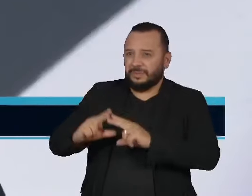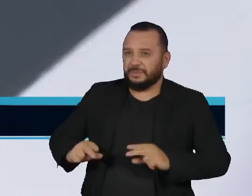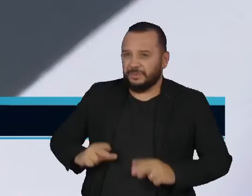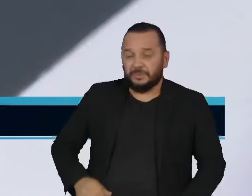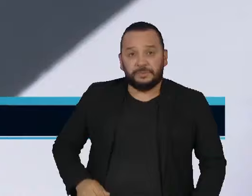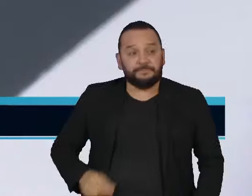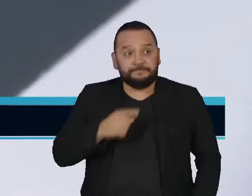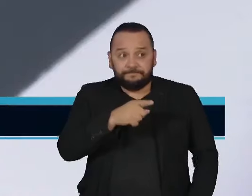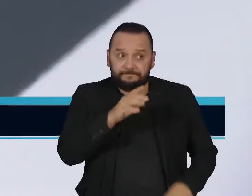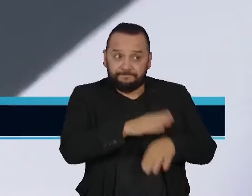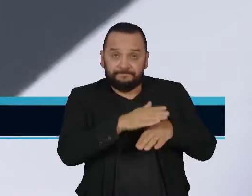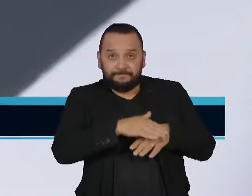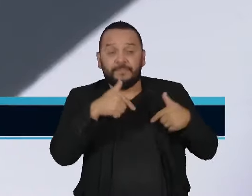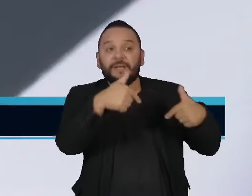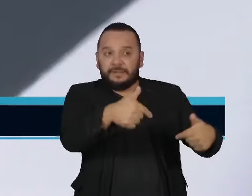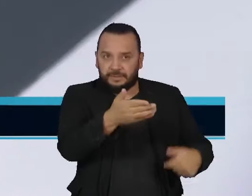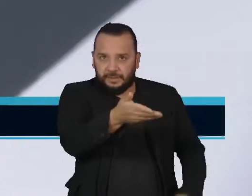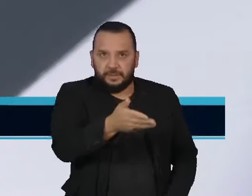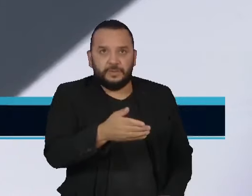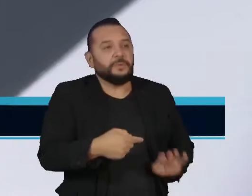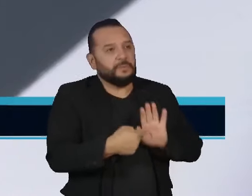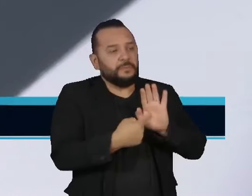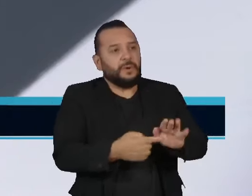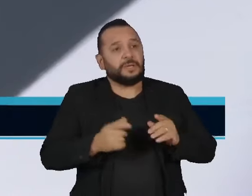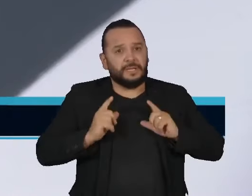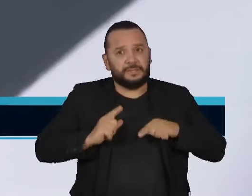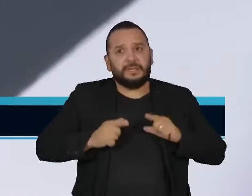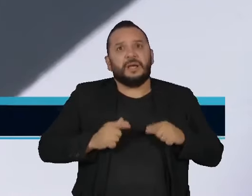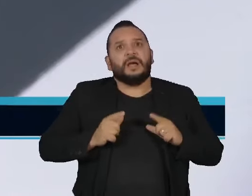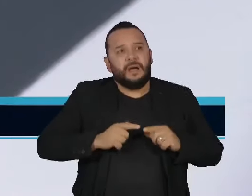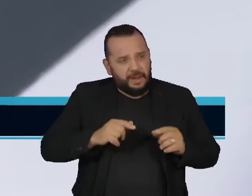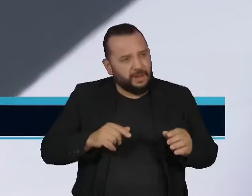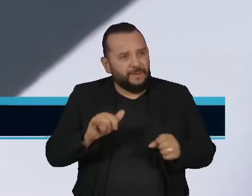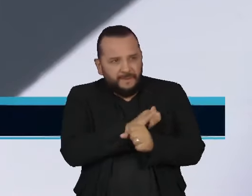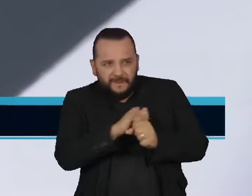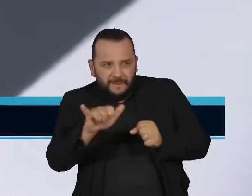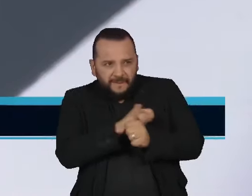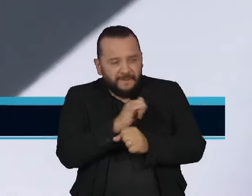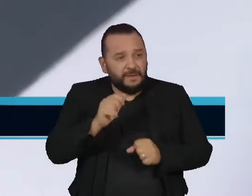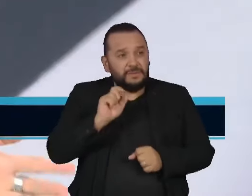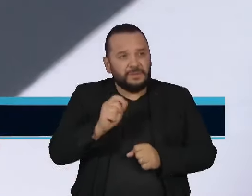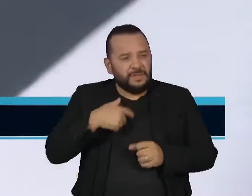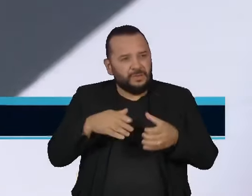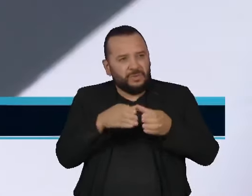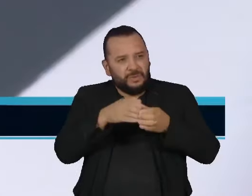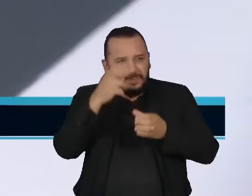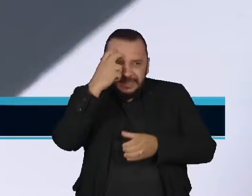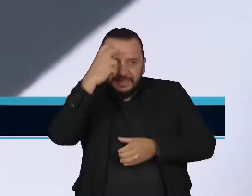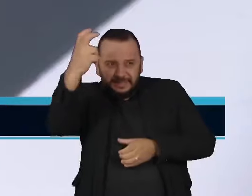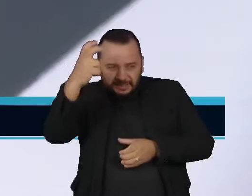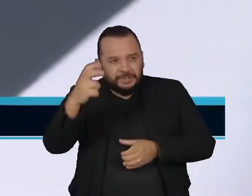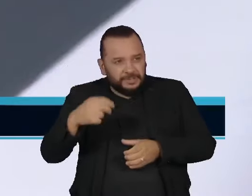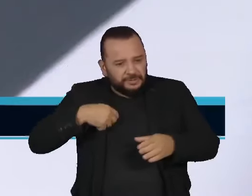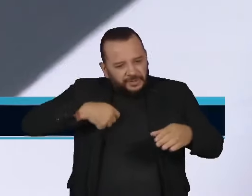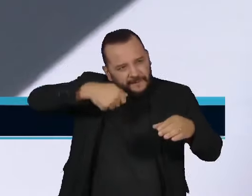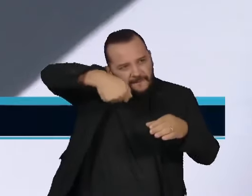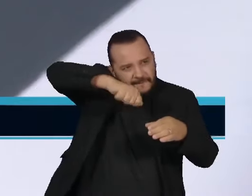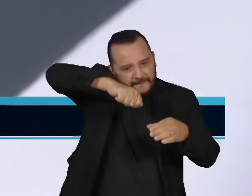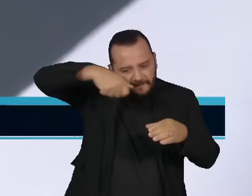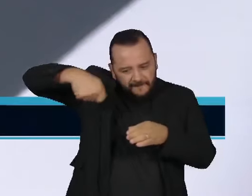demonstra uma elevação da ação israelense mesmo do ponto de vista de inteligência, né? E nesse sentido, acho que dá um passo a mais